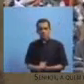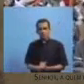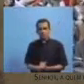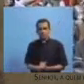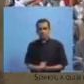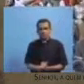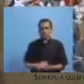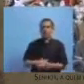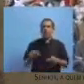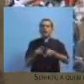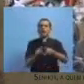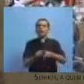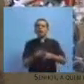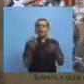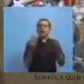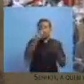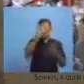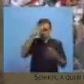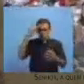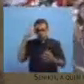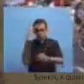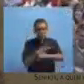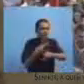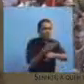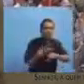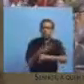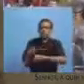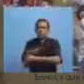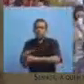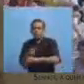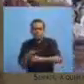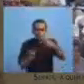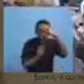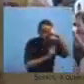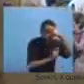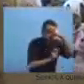como é que ela vai descobrir meu passado? Ah, não, vou embora. Mesma coisa.